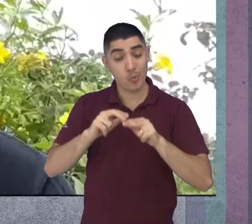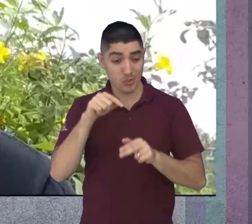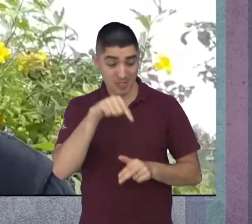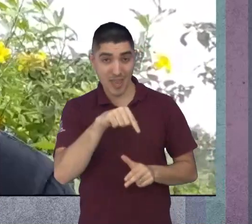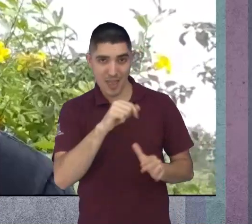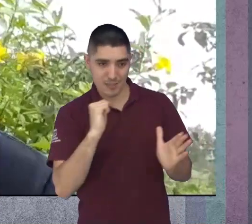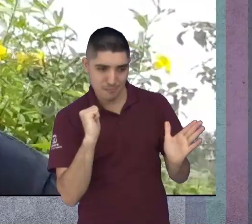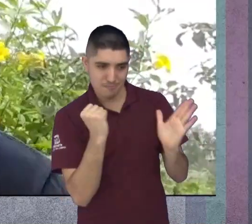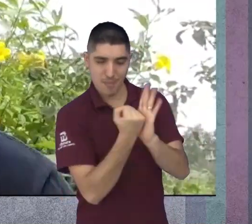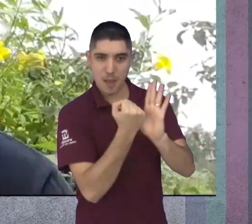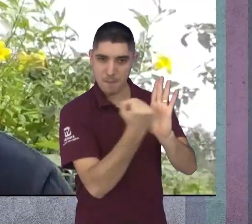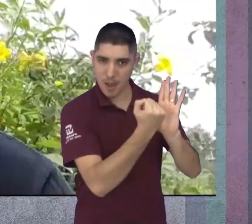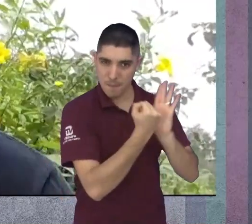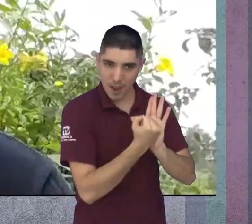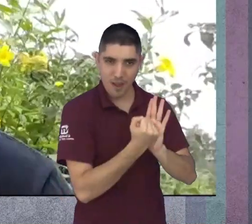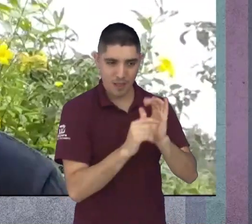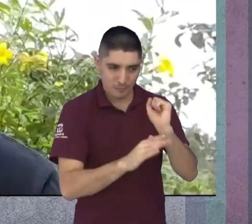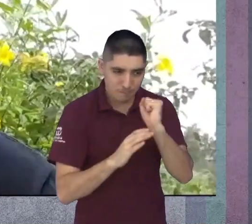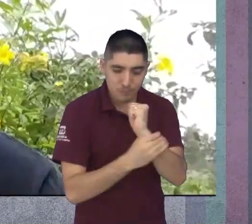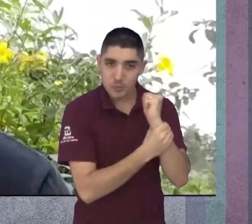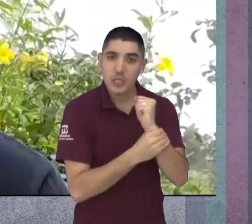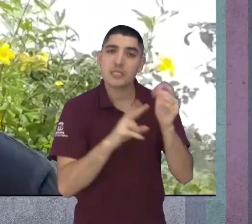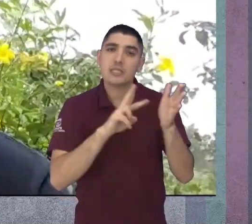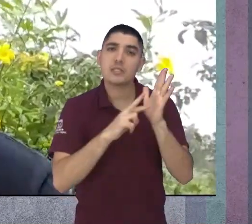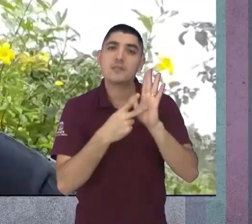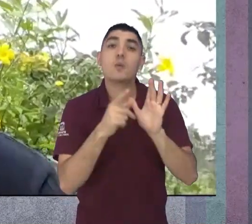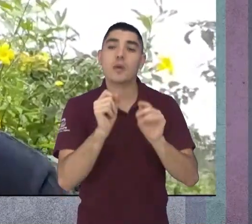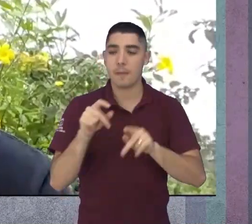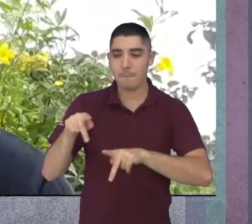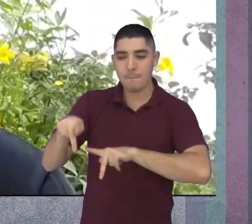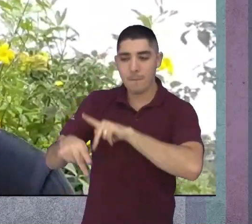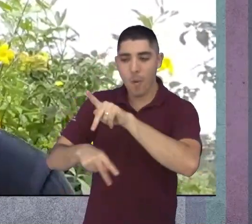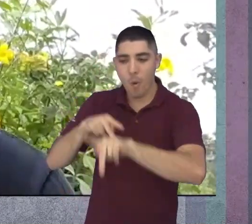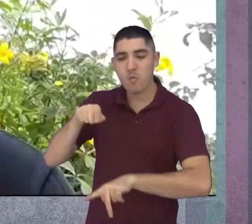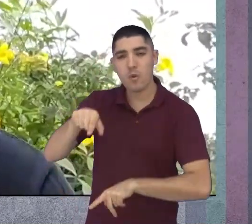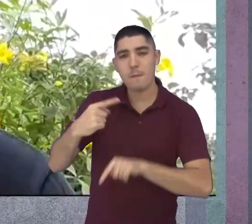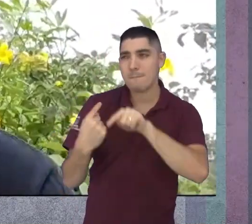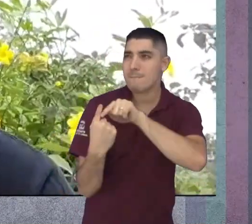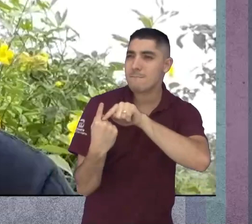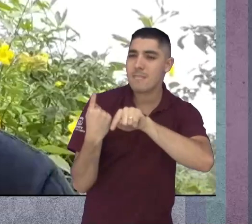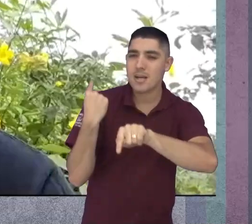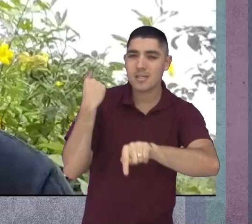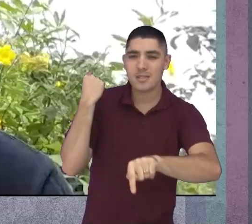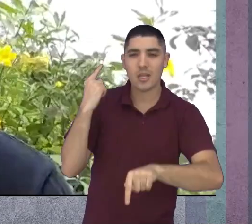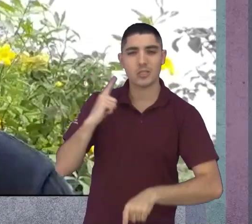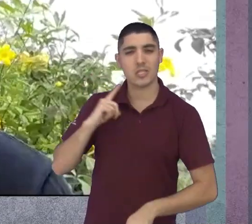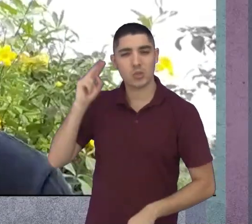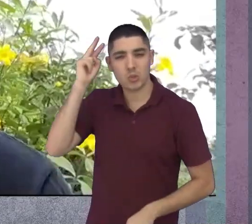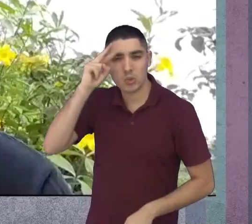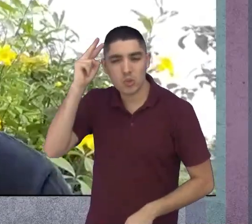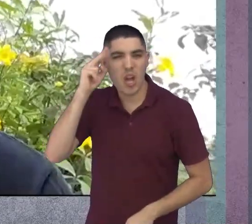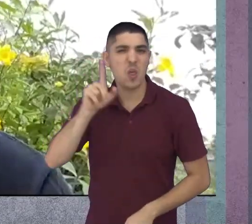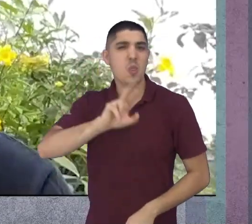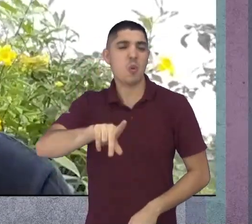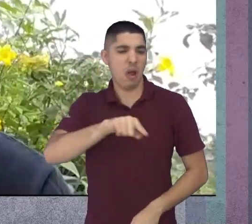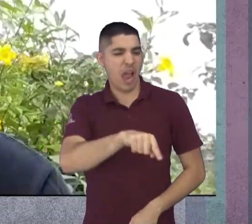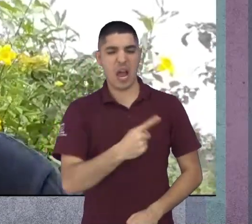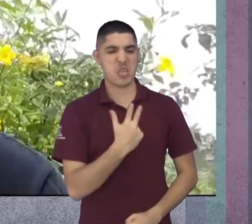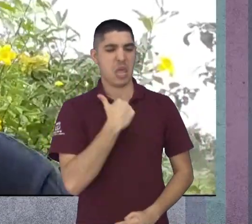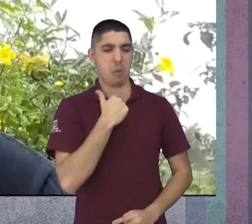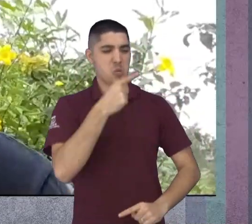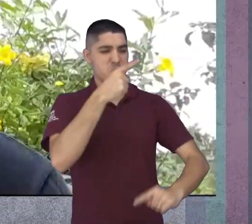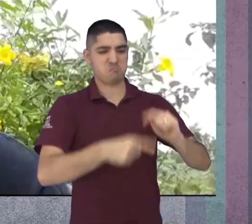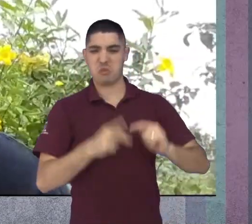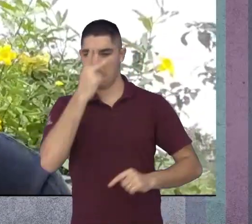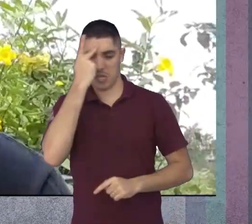bem-estar daquela população. Tá? Ele não é uma coisa alheia ao cotidiano. Né? Ao contrário,